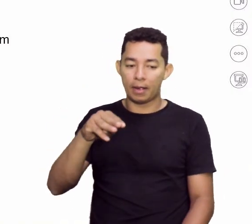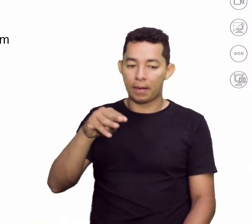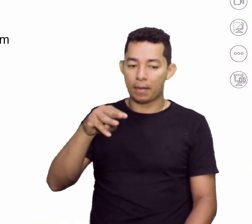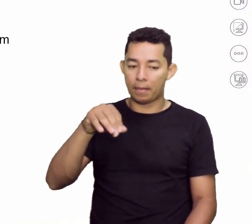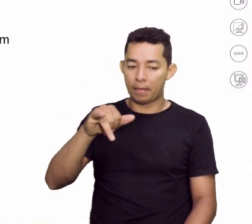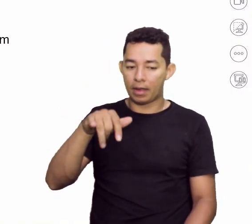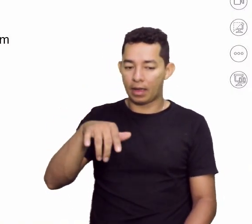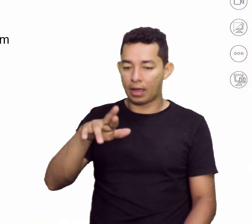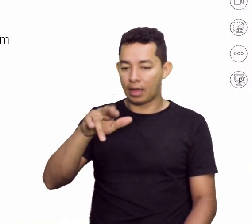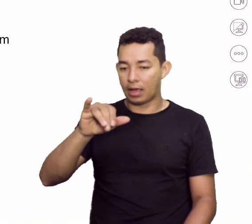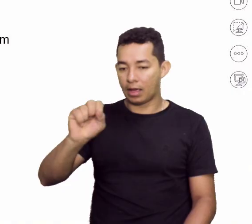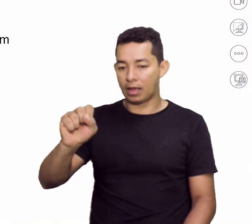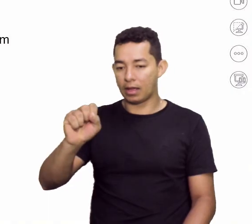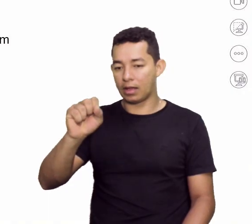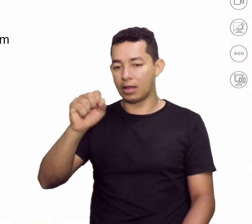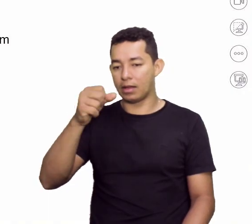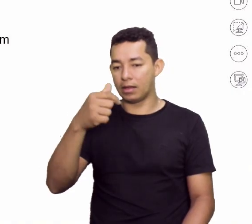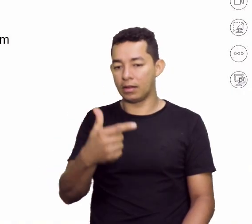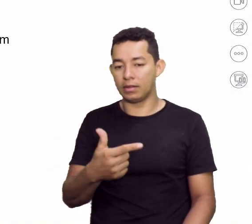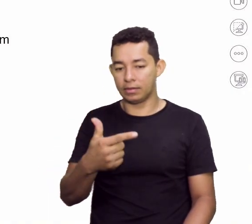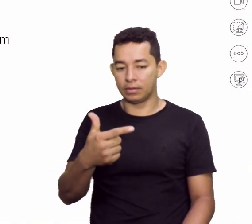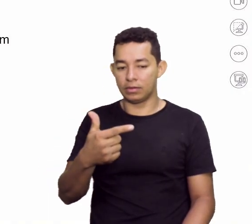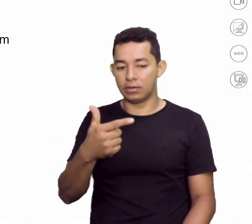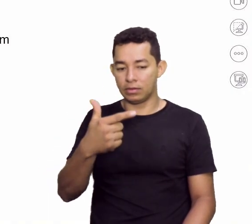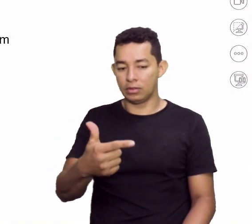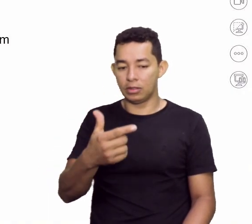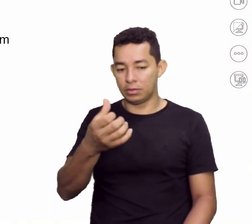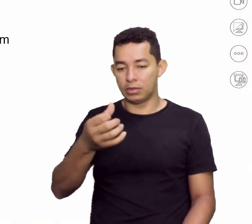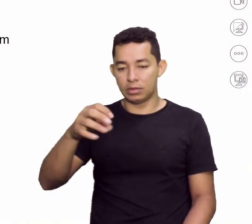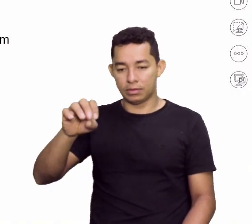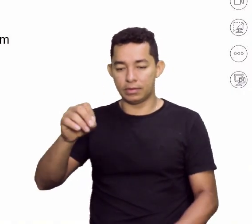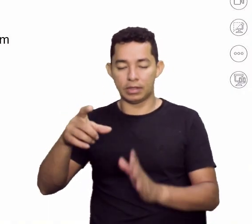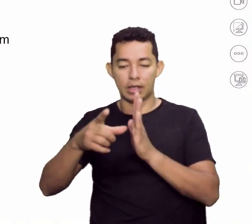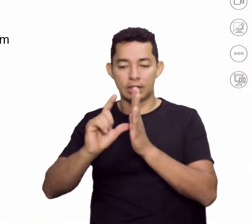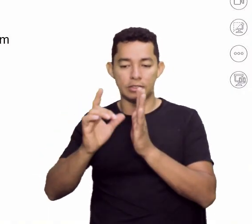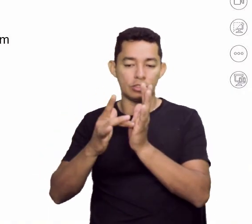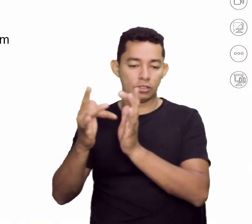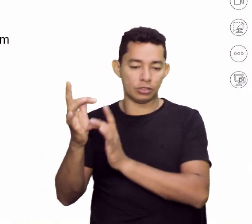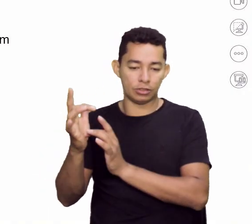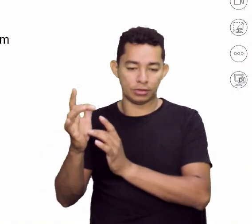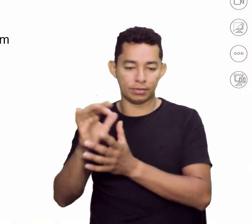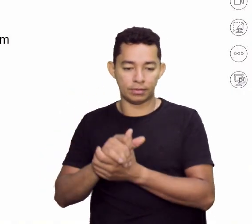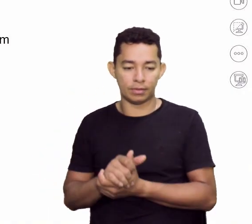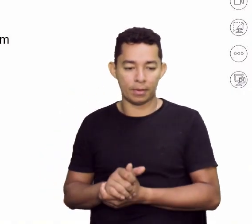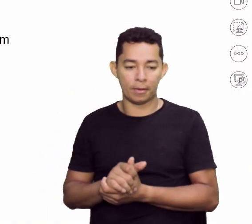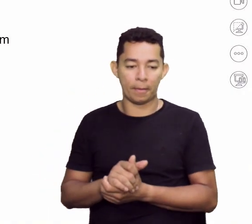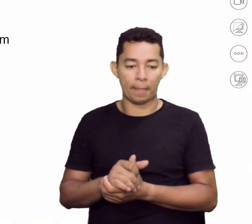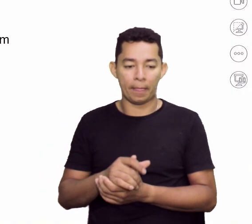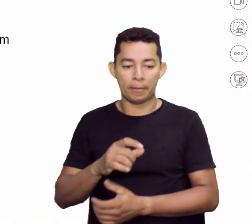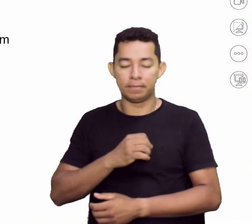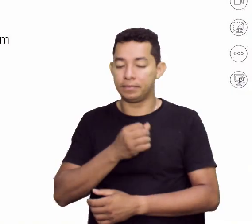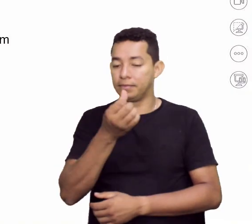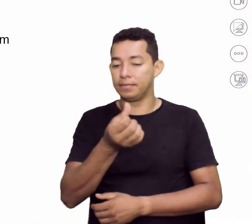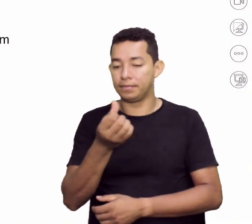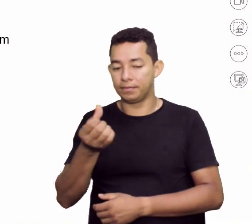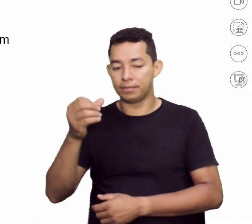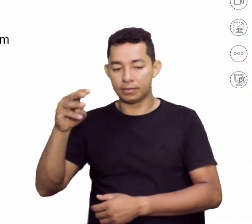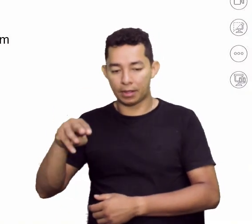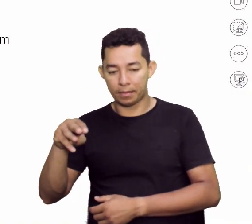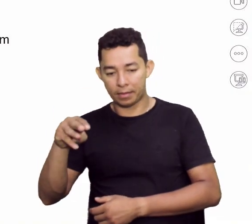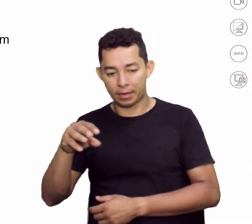né? 2.690 anos antes de Cristo, altura original de 66